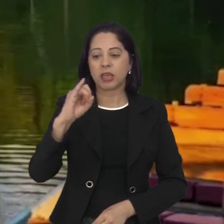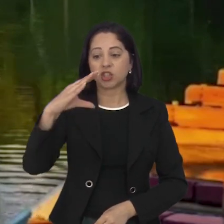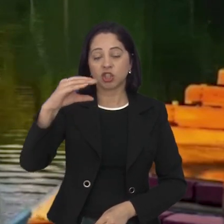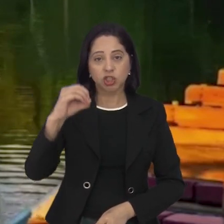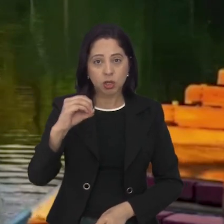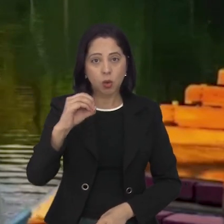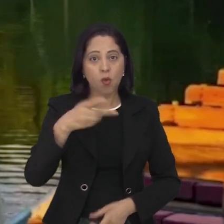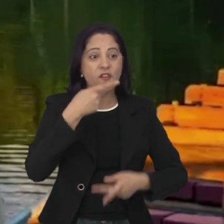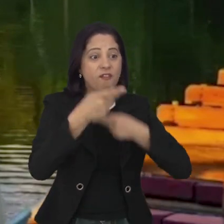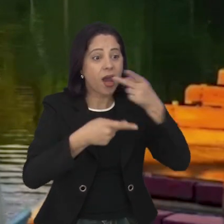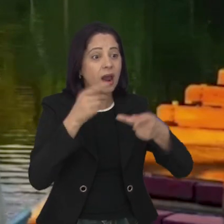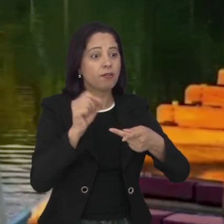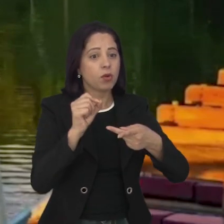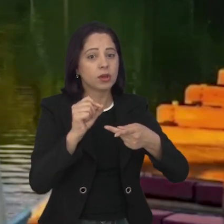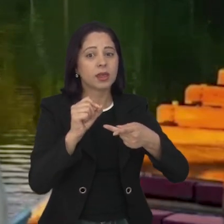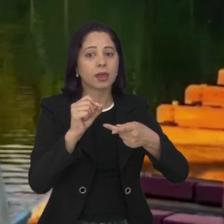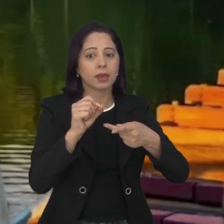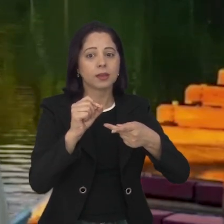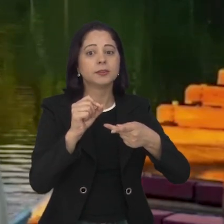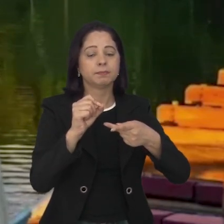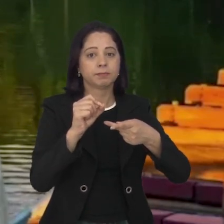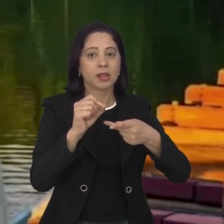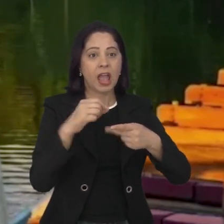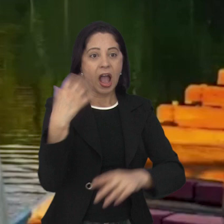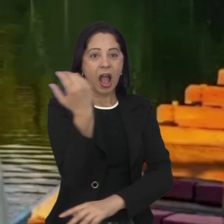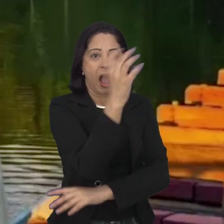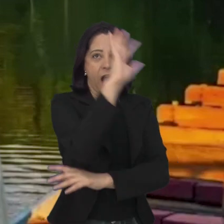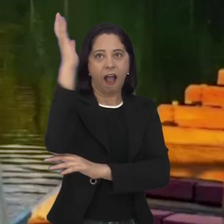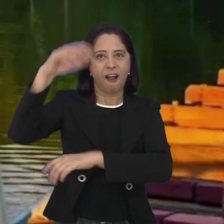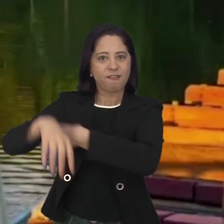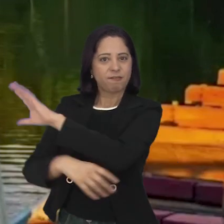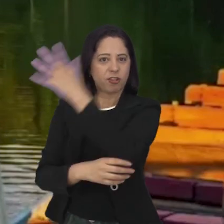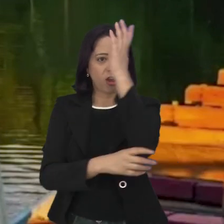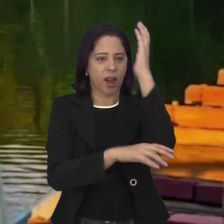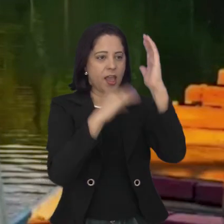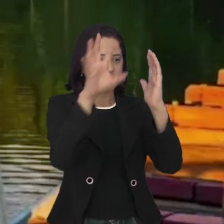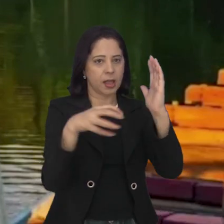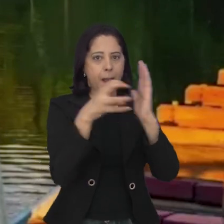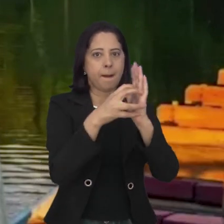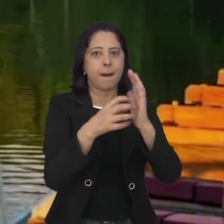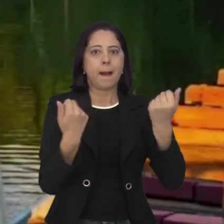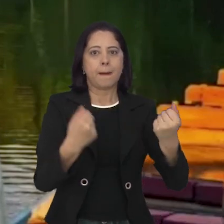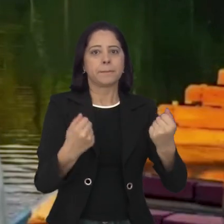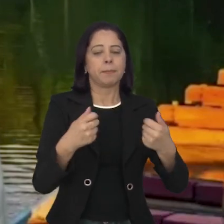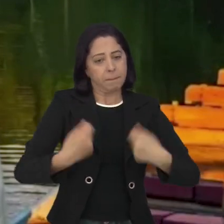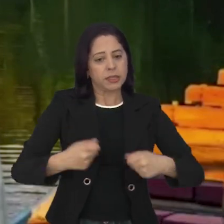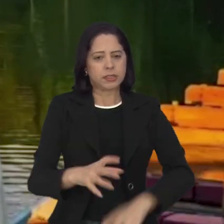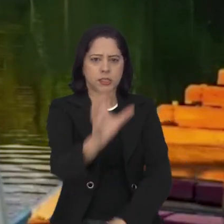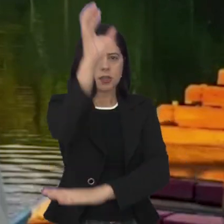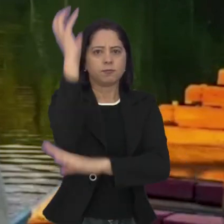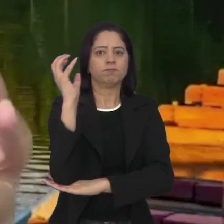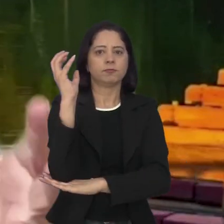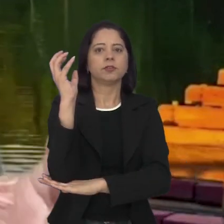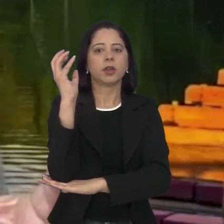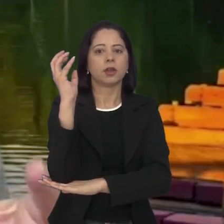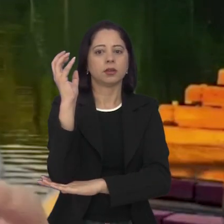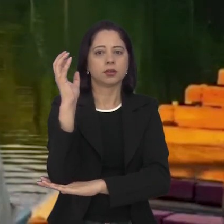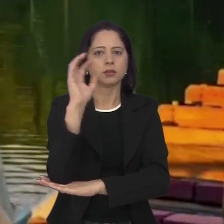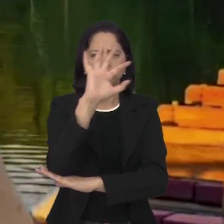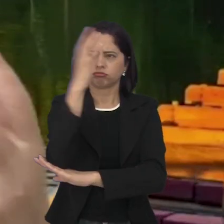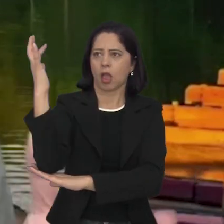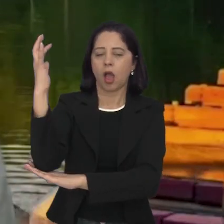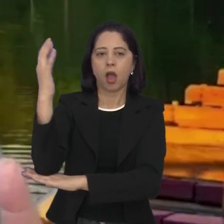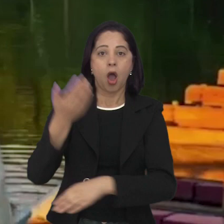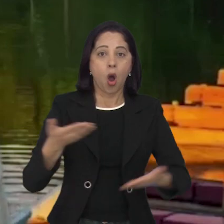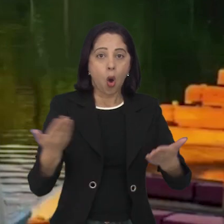ser assassinado ele já dizia o grande valor da Floresta Amazônica é em pé hoje nós sabemos